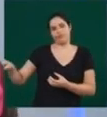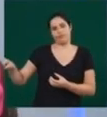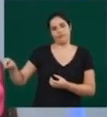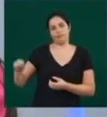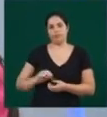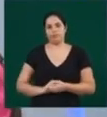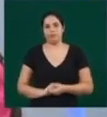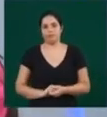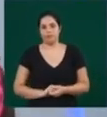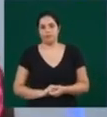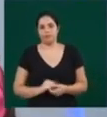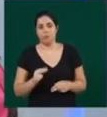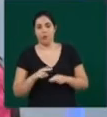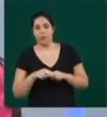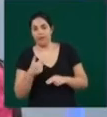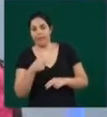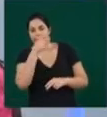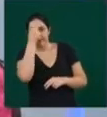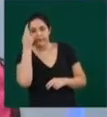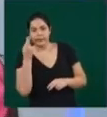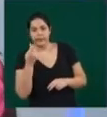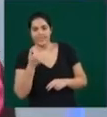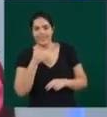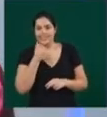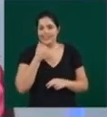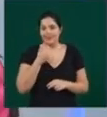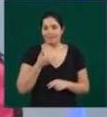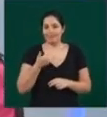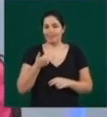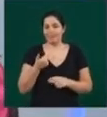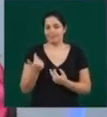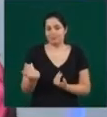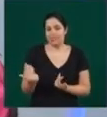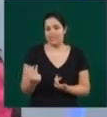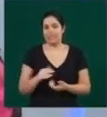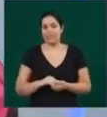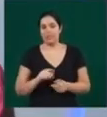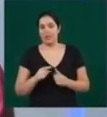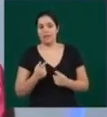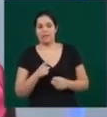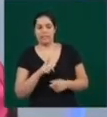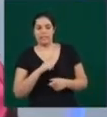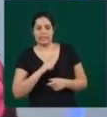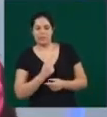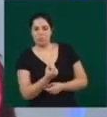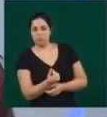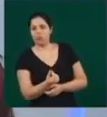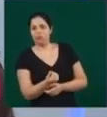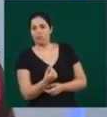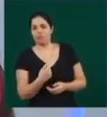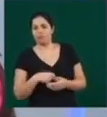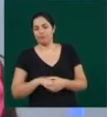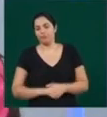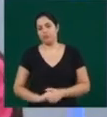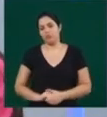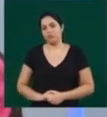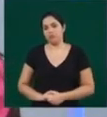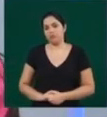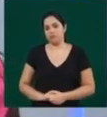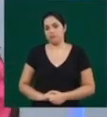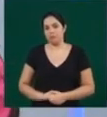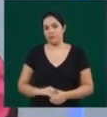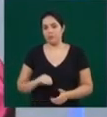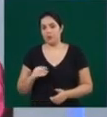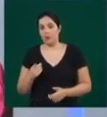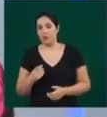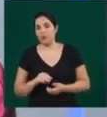prol de um outro colega que talvez não tenha o mesmo desempenho, mas às vezes é um patrocinador que paga mais, ou às vezes ele tem uma